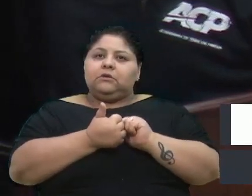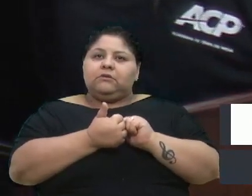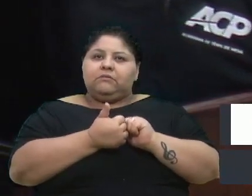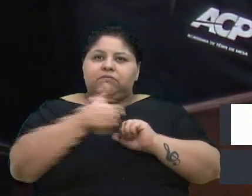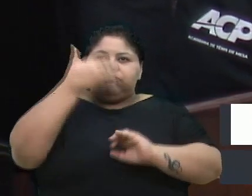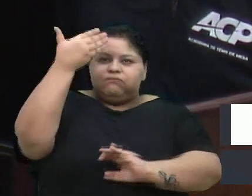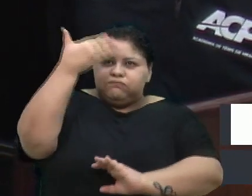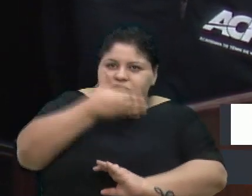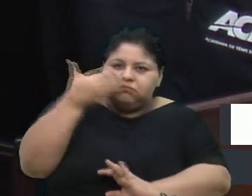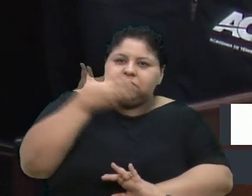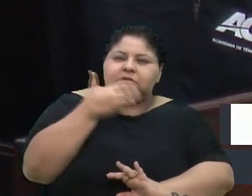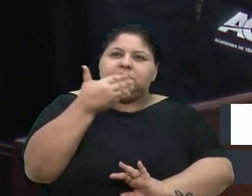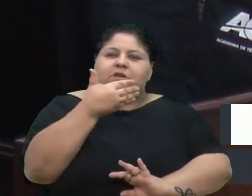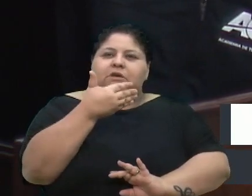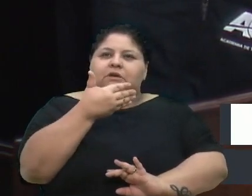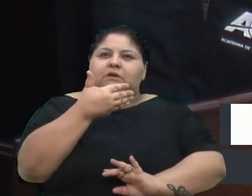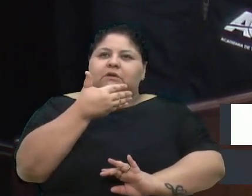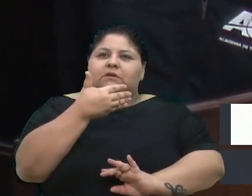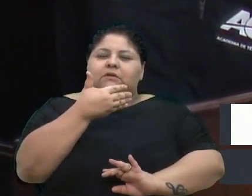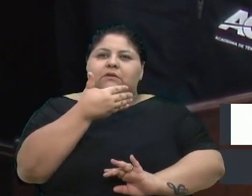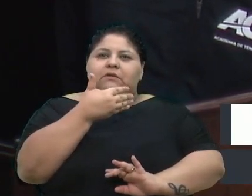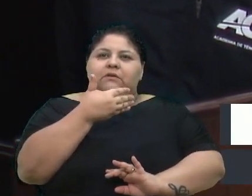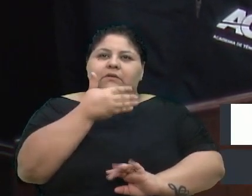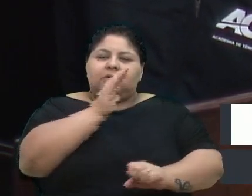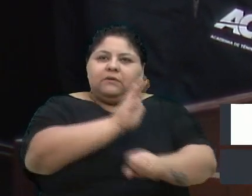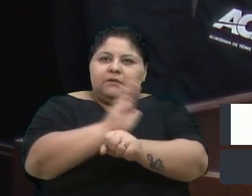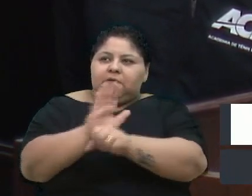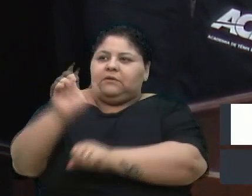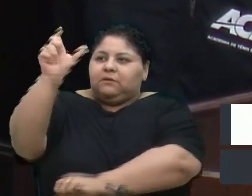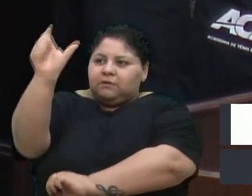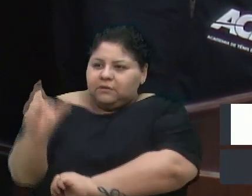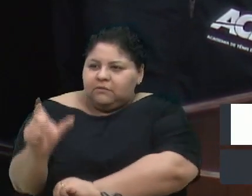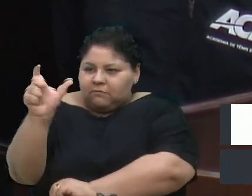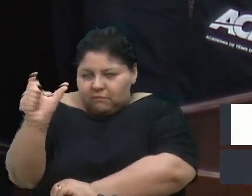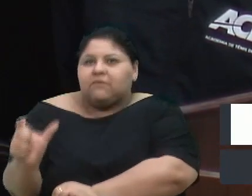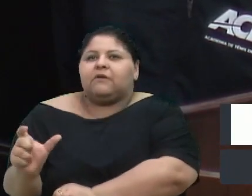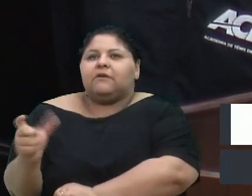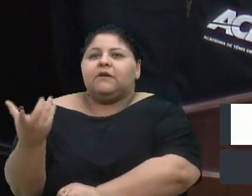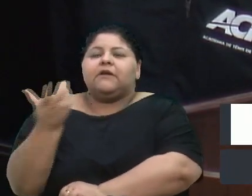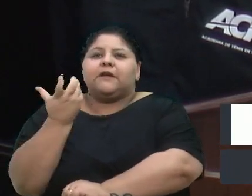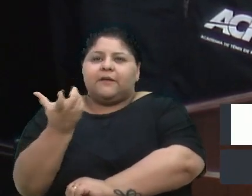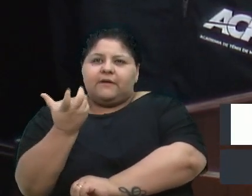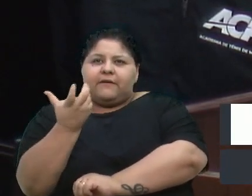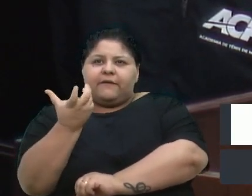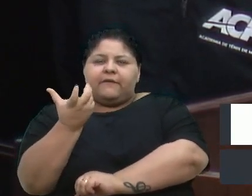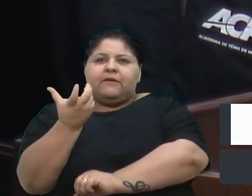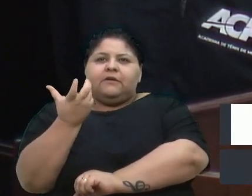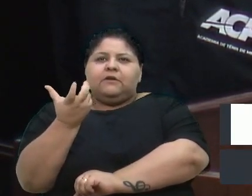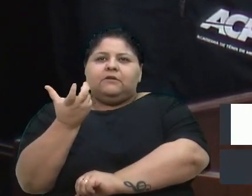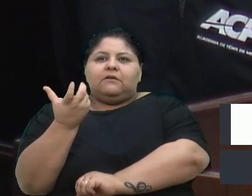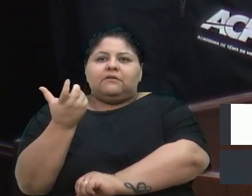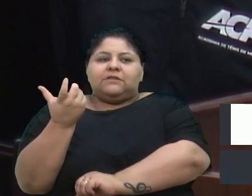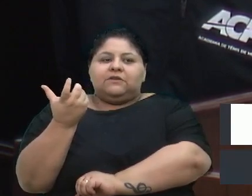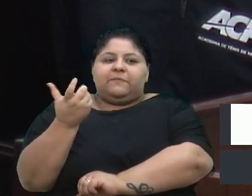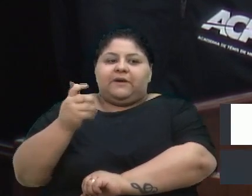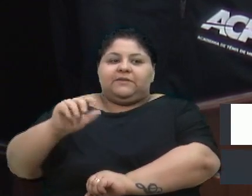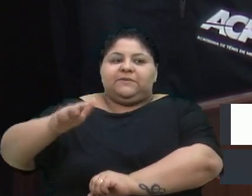comprovadamente está ajudando muito as pessoas, quem possui o mal de Parkinson.